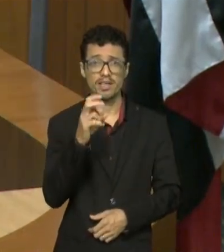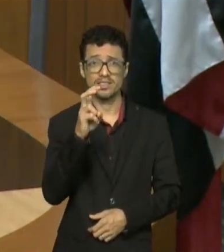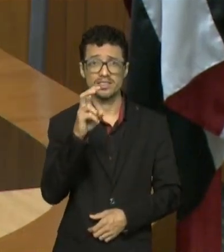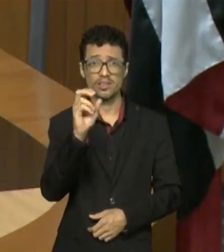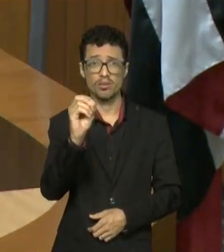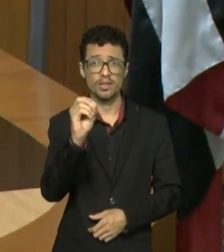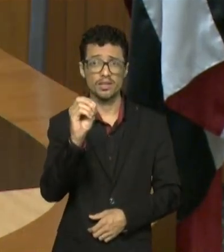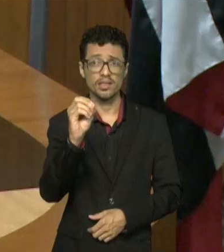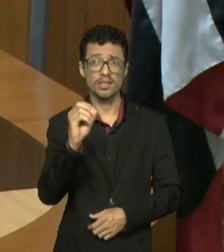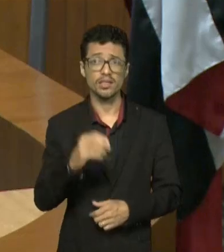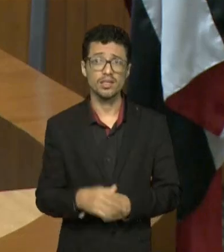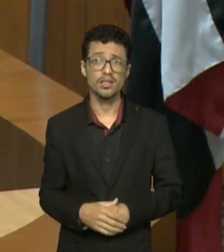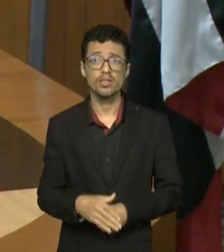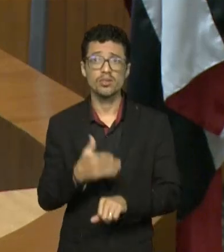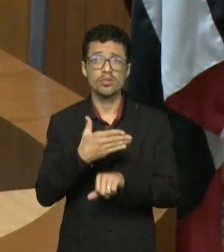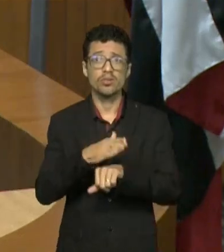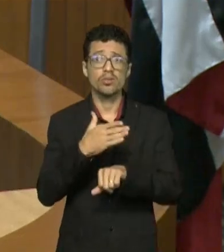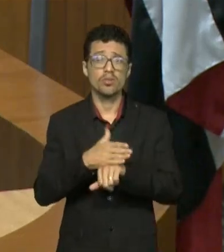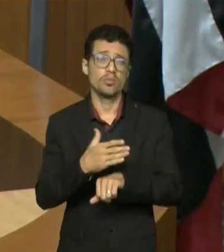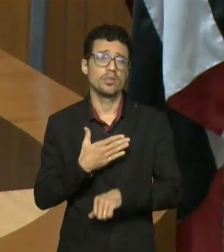Eu faço 50 disparos num treinamento.